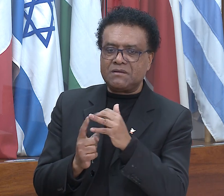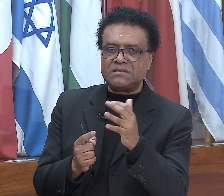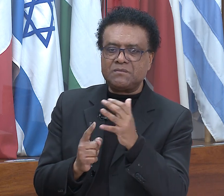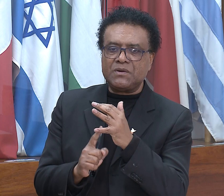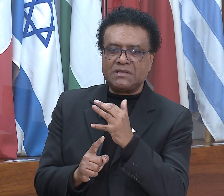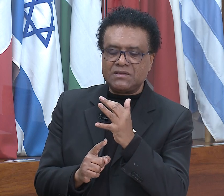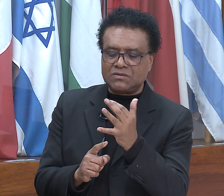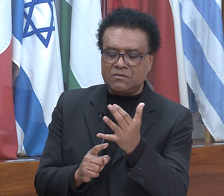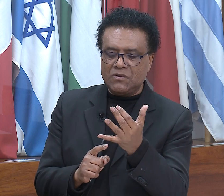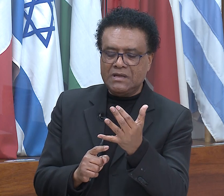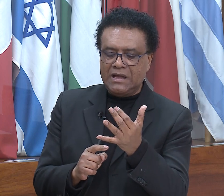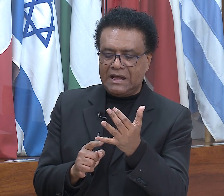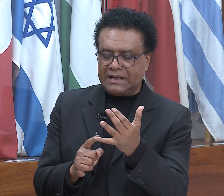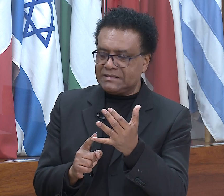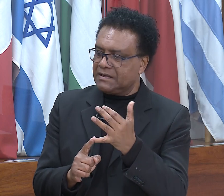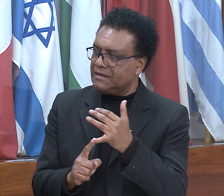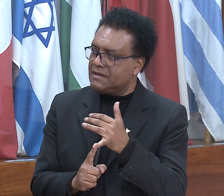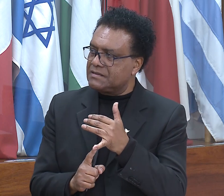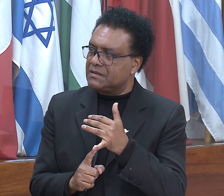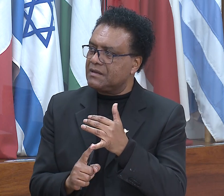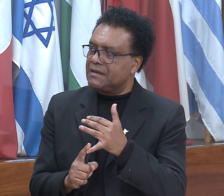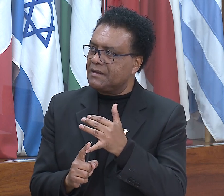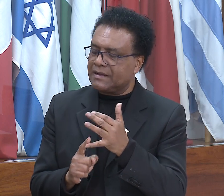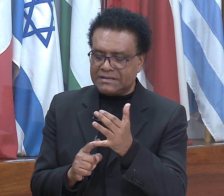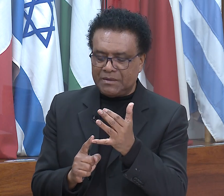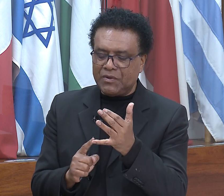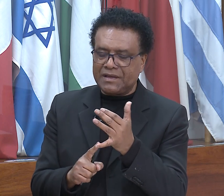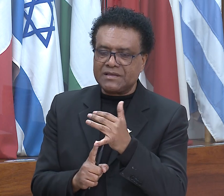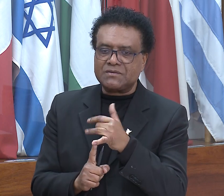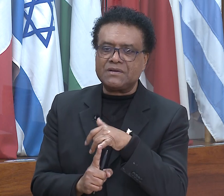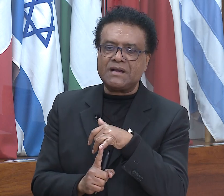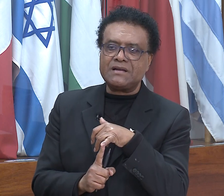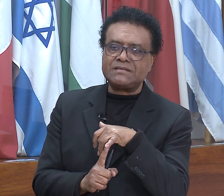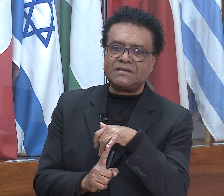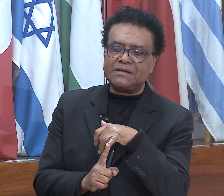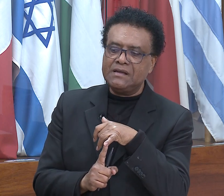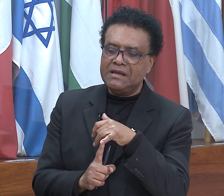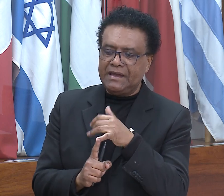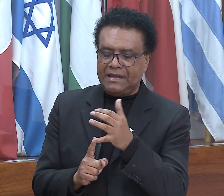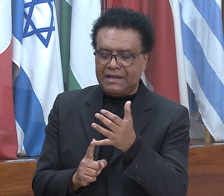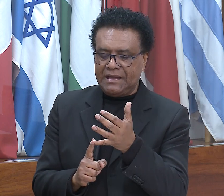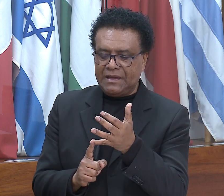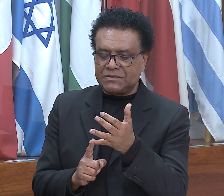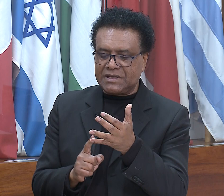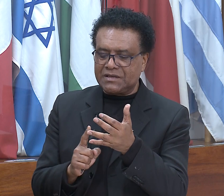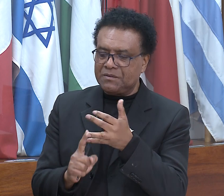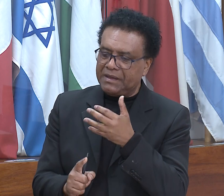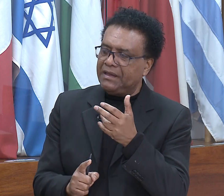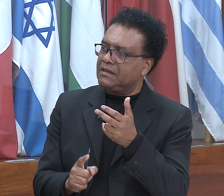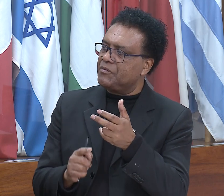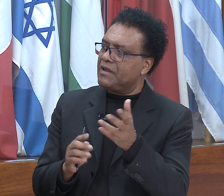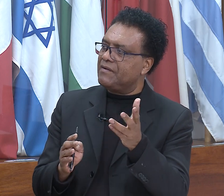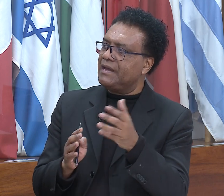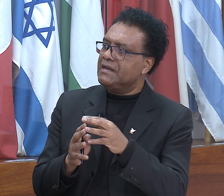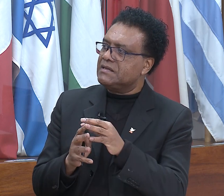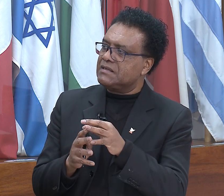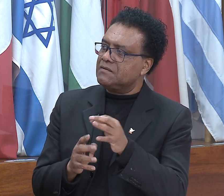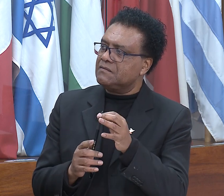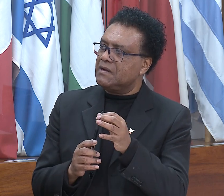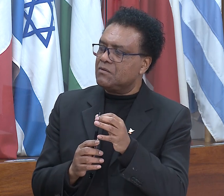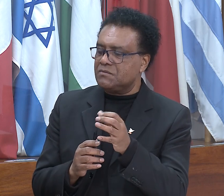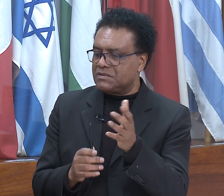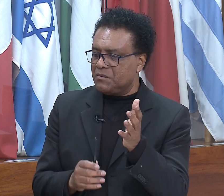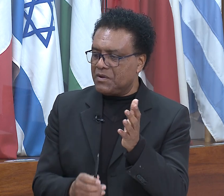segmentos importantes como a casa da criança casa de apoio a criança com câncer os caras do bem por aí vai